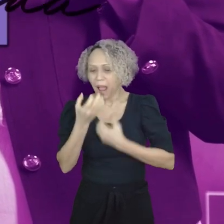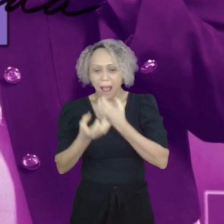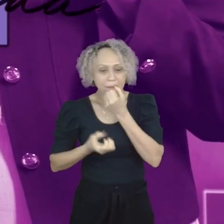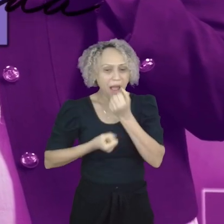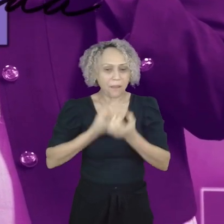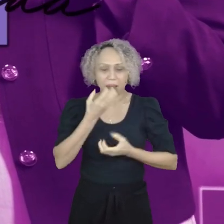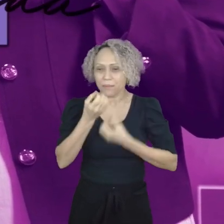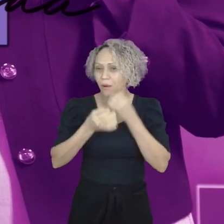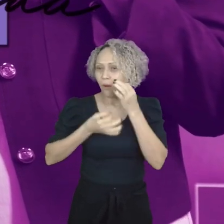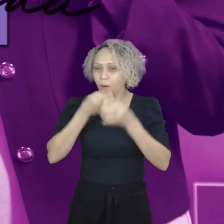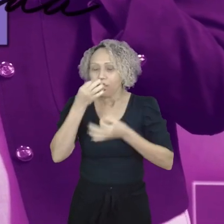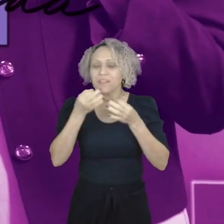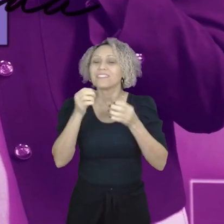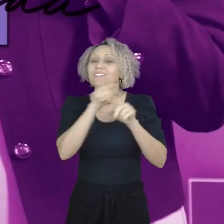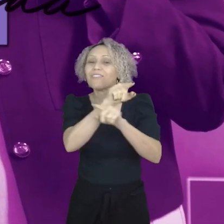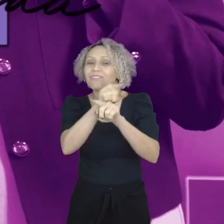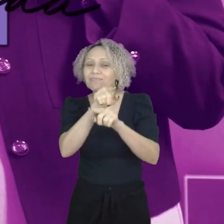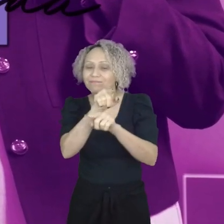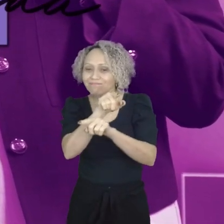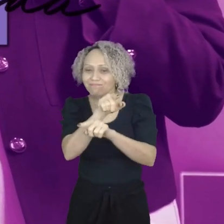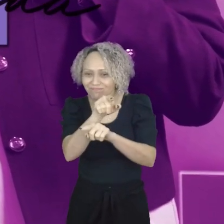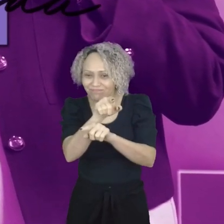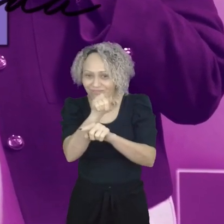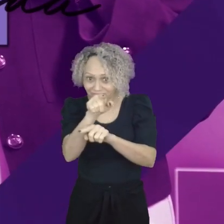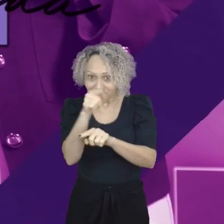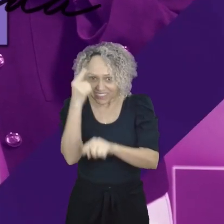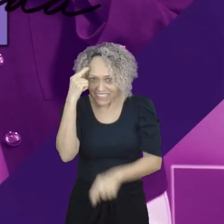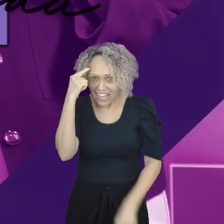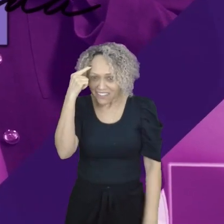ouvida, tenho sonhos pra viver.